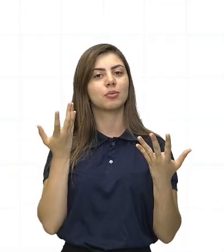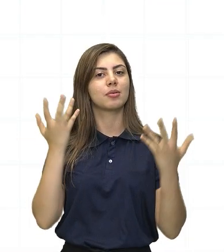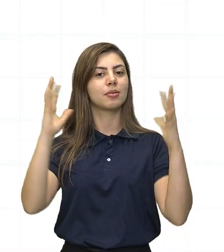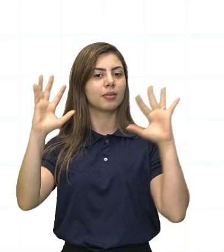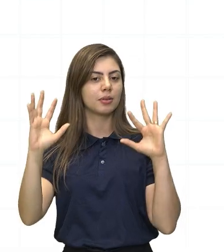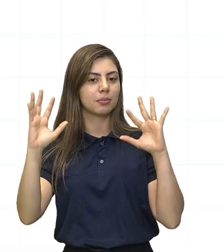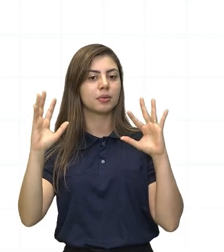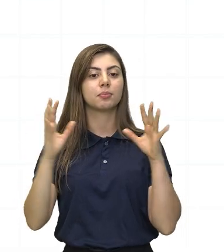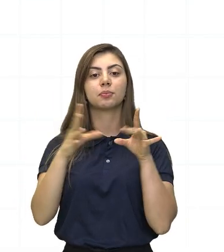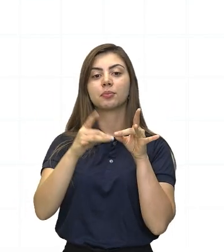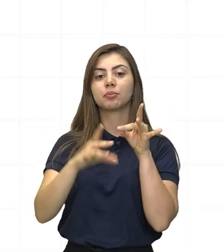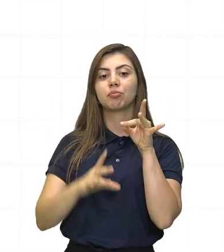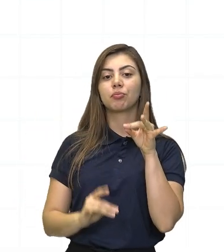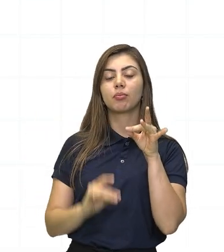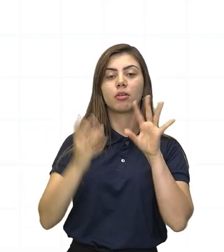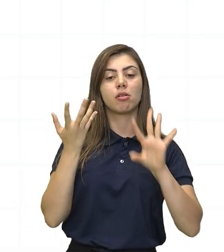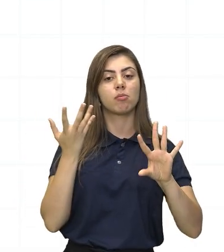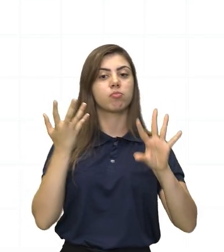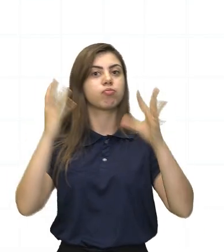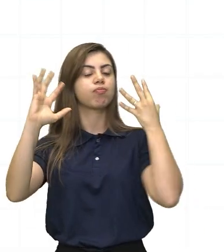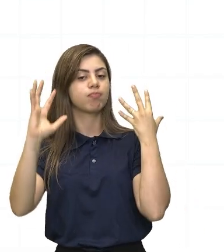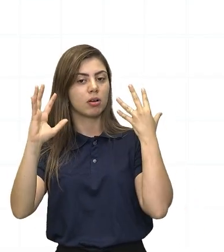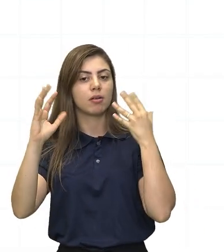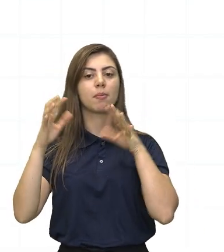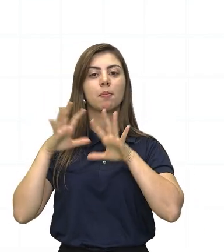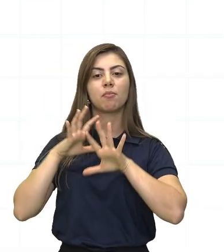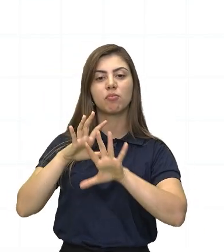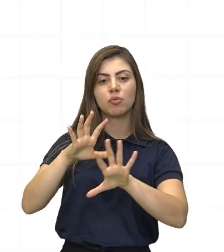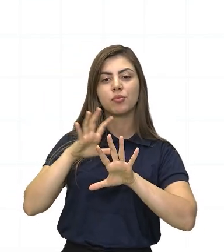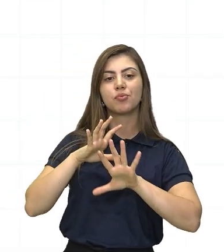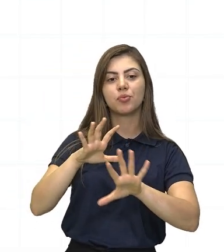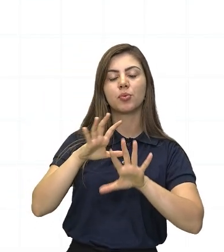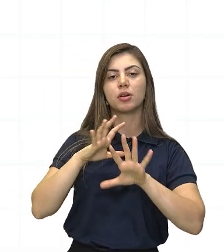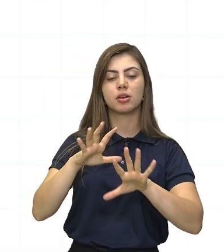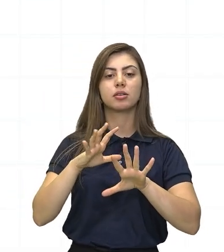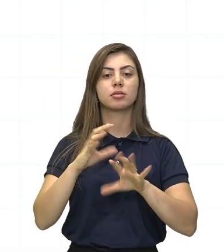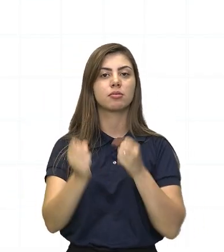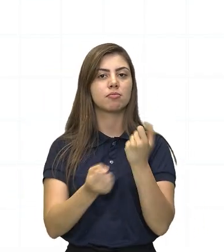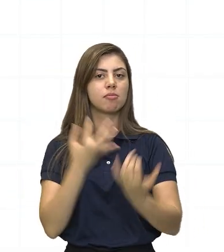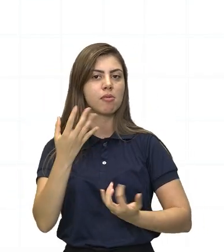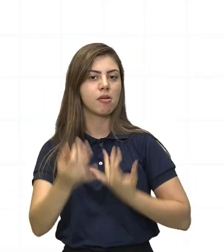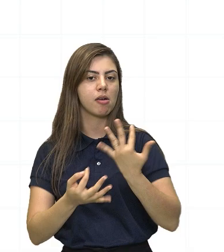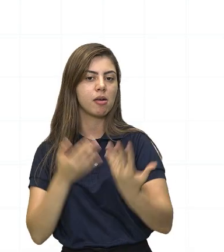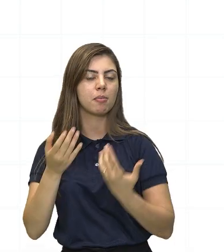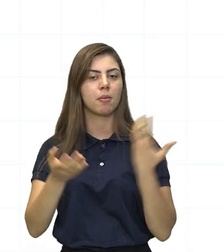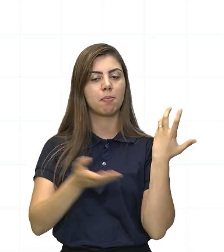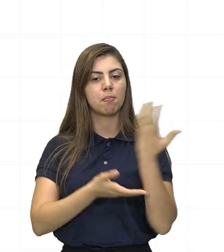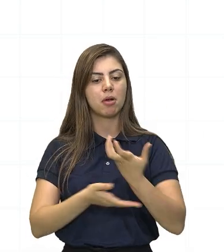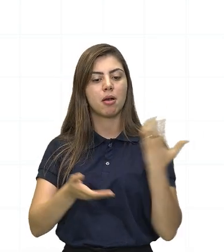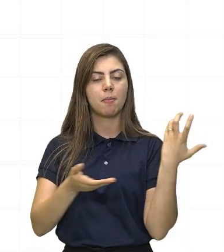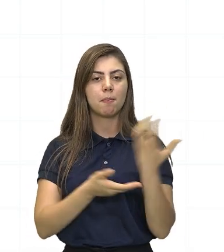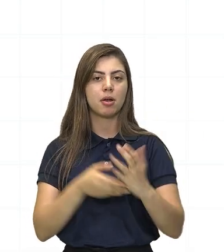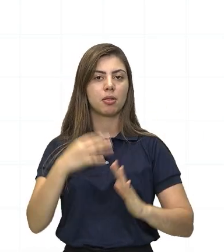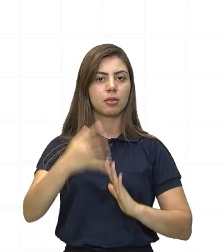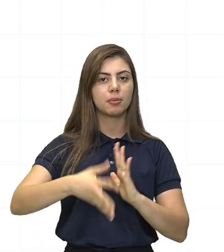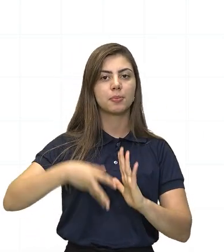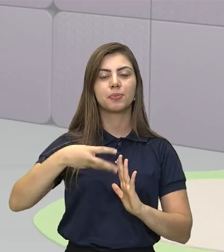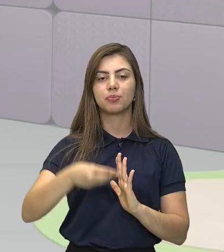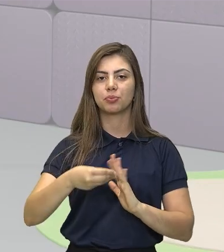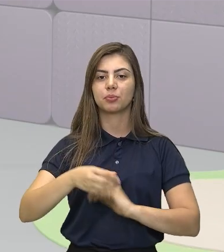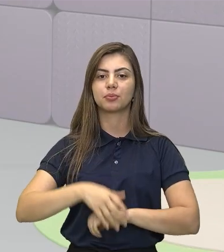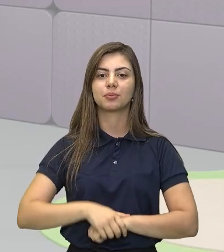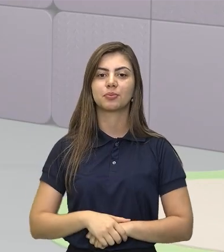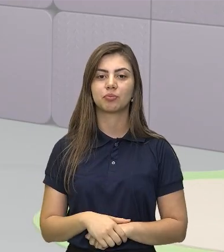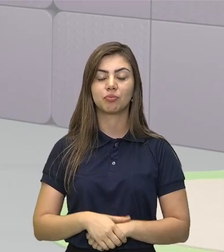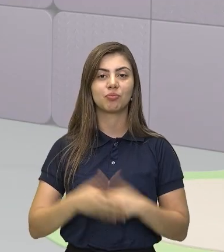no detalhamento mudanças climáticas influenciadas pelas queimadas e desmatamentos no Amazonas.